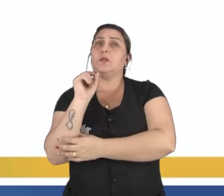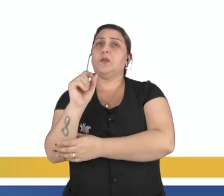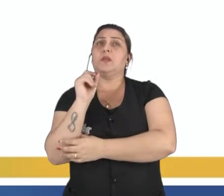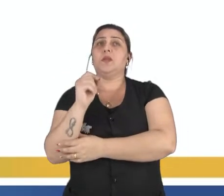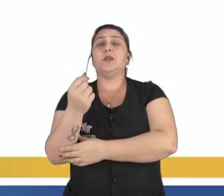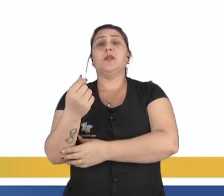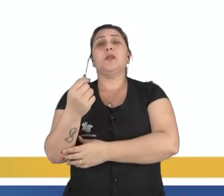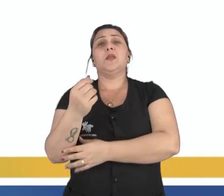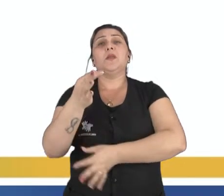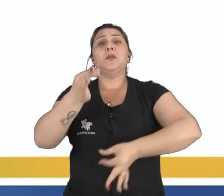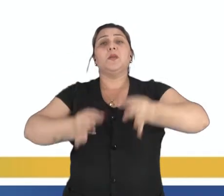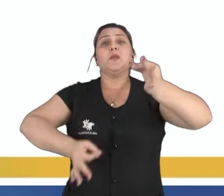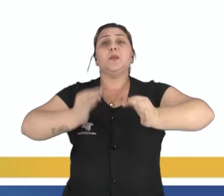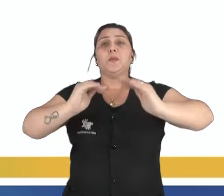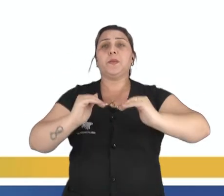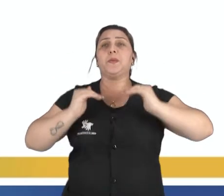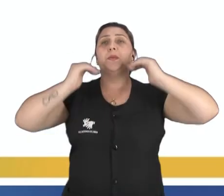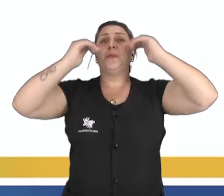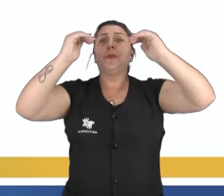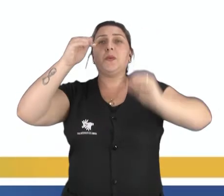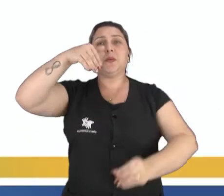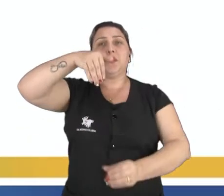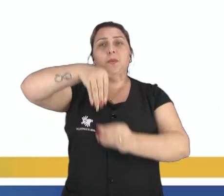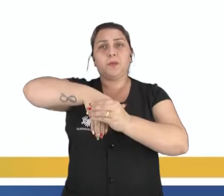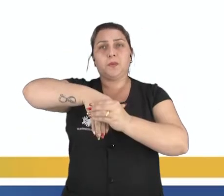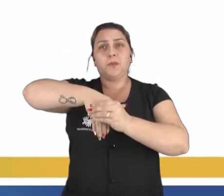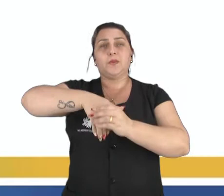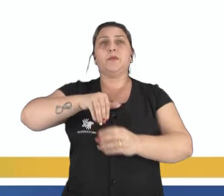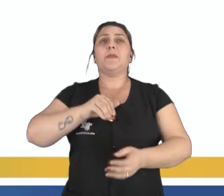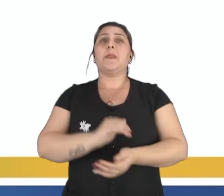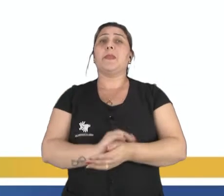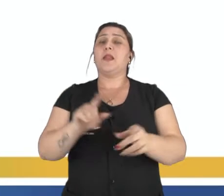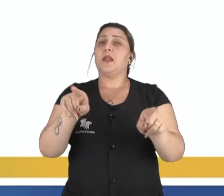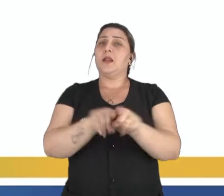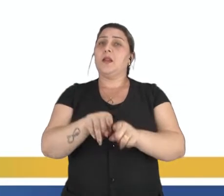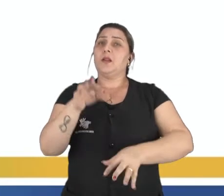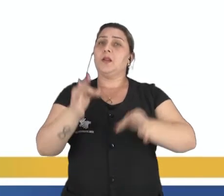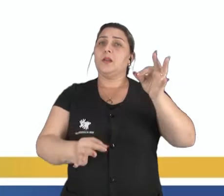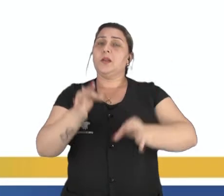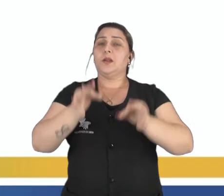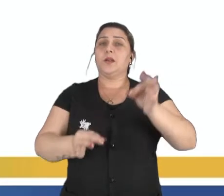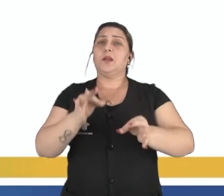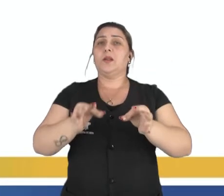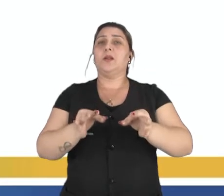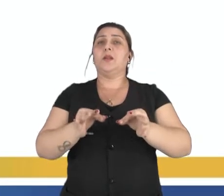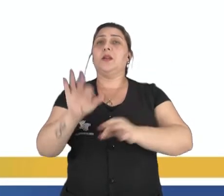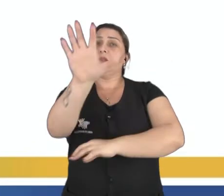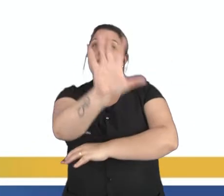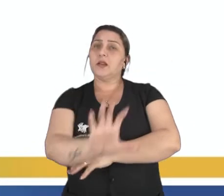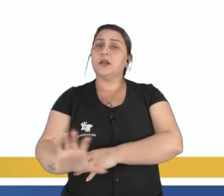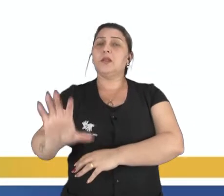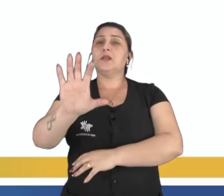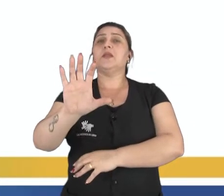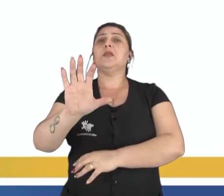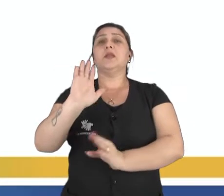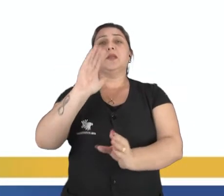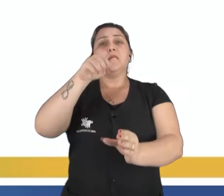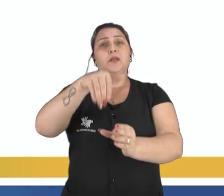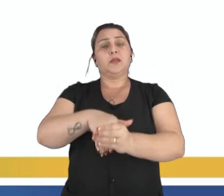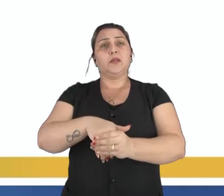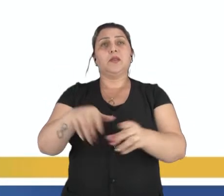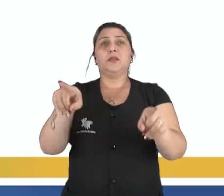do Tribunal Superior Eleitoral, né? E dos tribunais regionais eleitorais, além